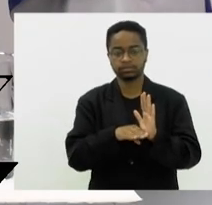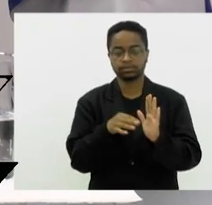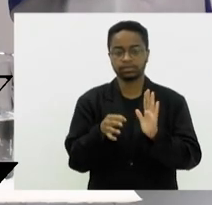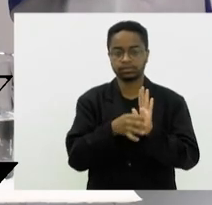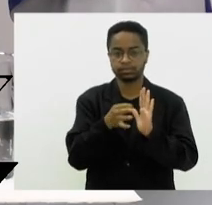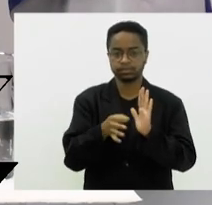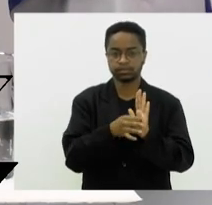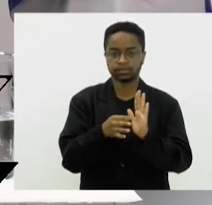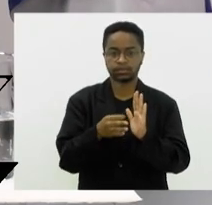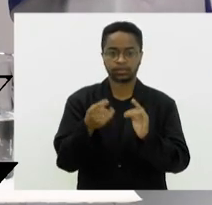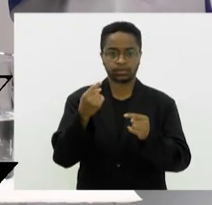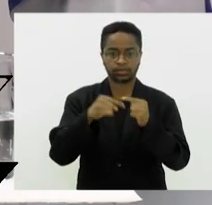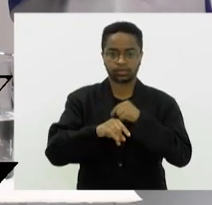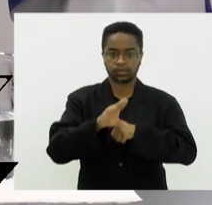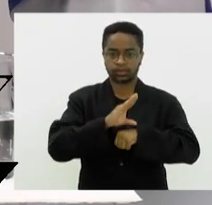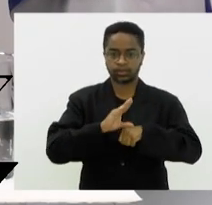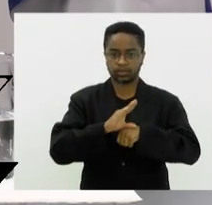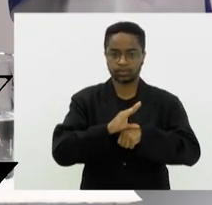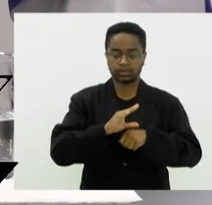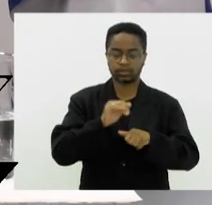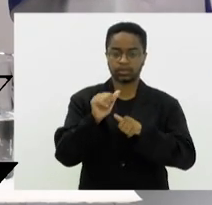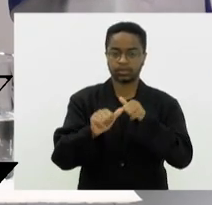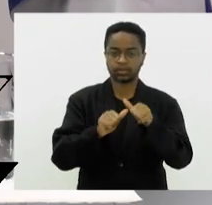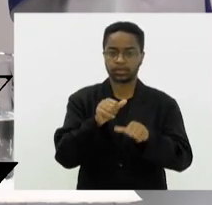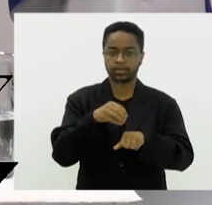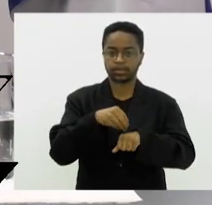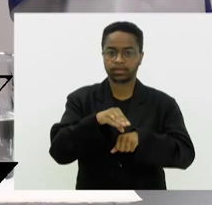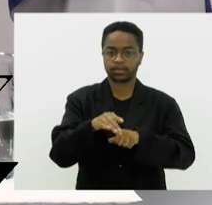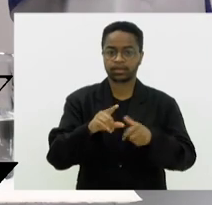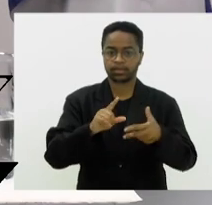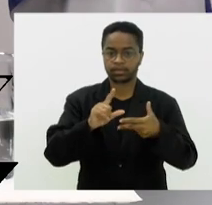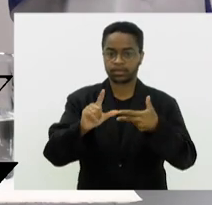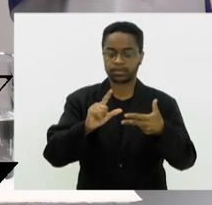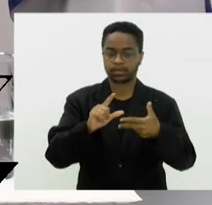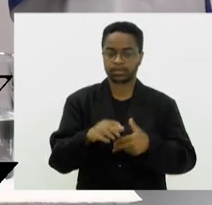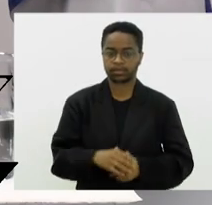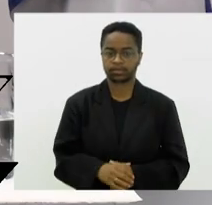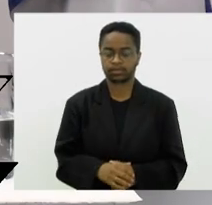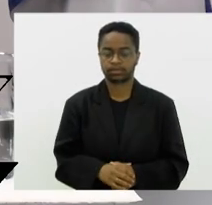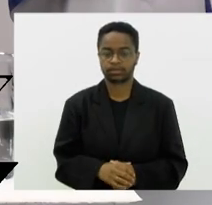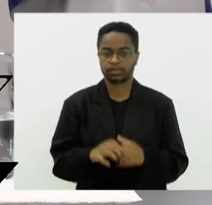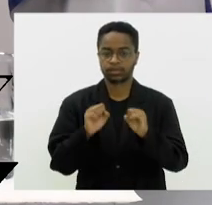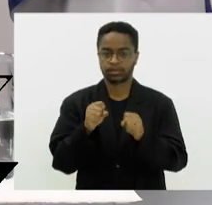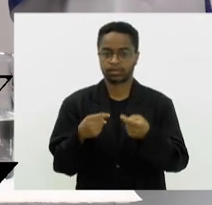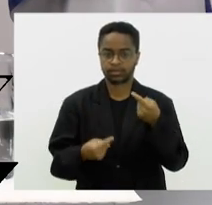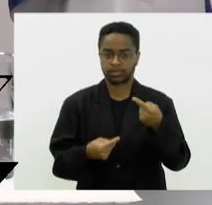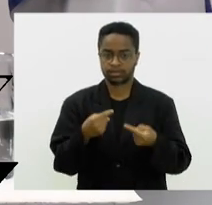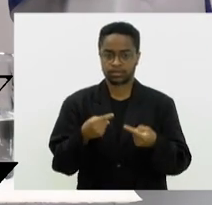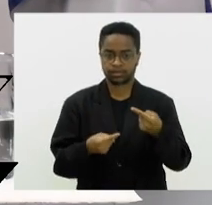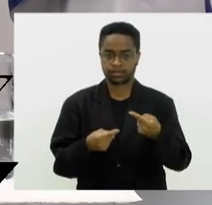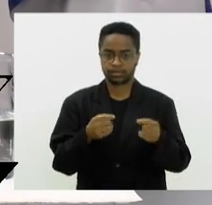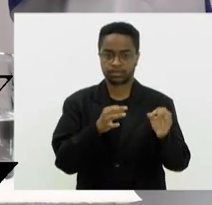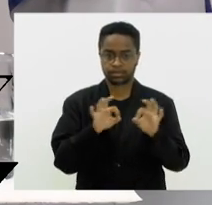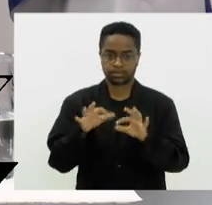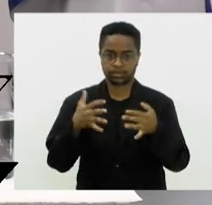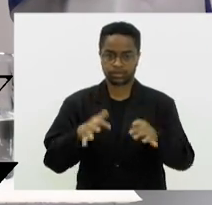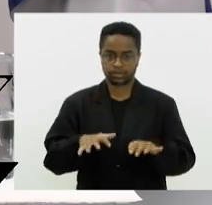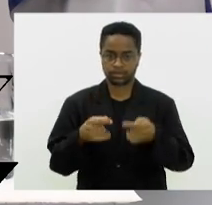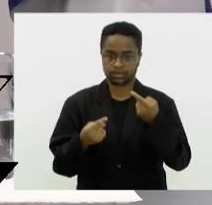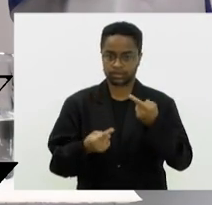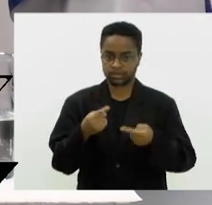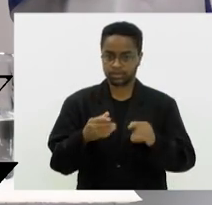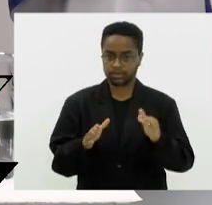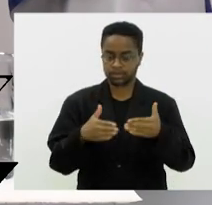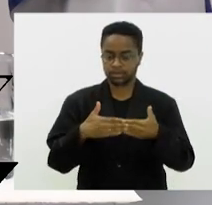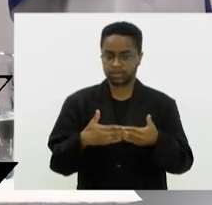pela inconstitucionalidade, transformando em indicação legislativa. Em discussão. Não havendo quem queira discutir,